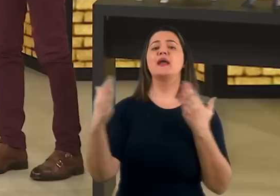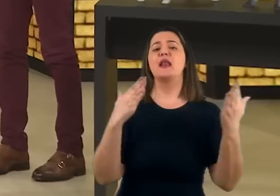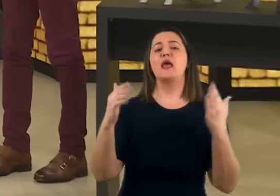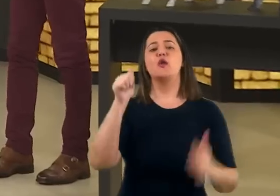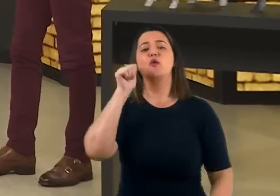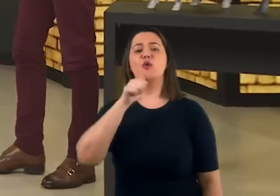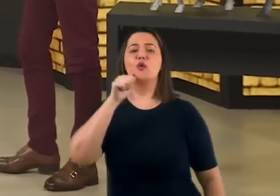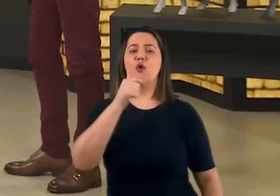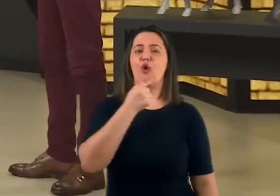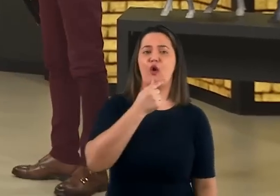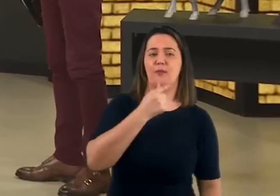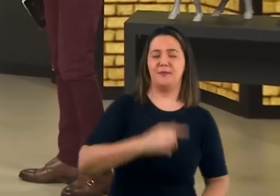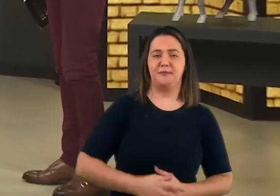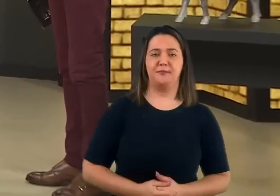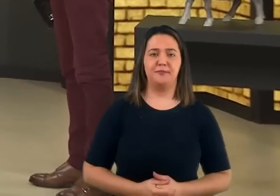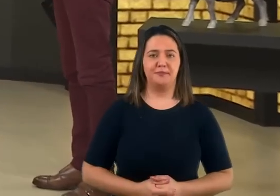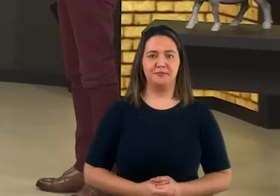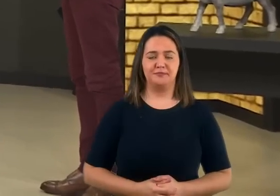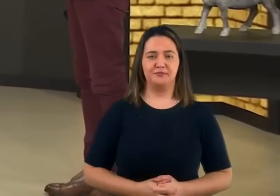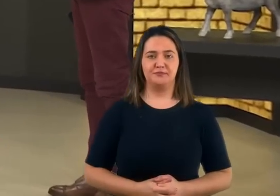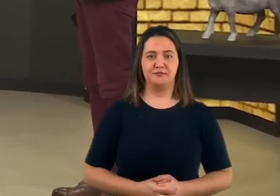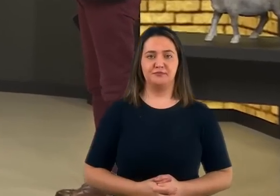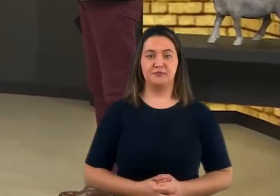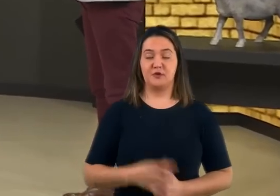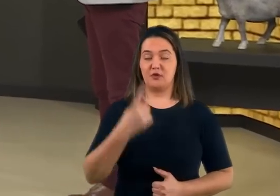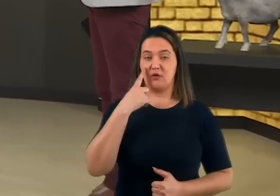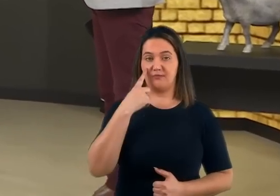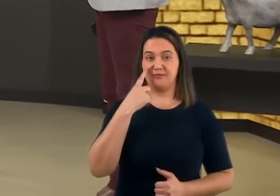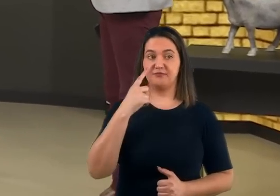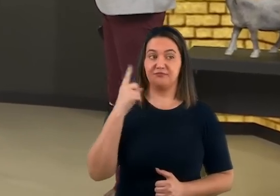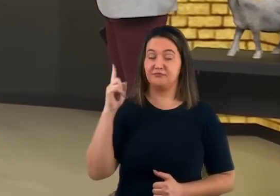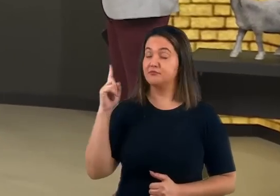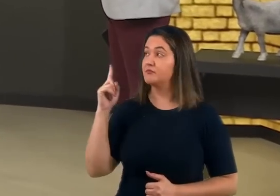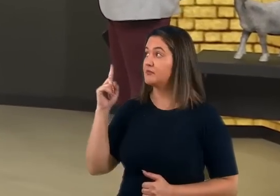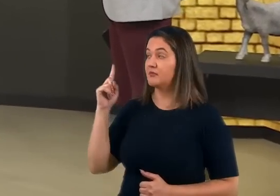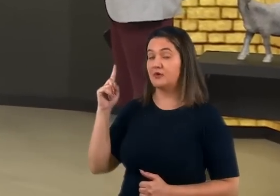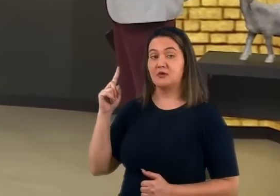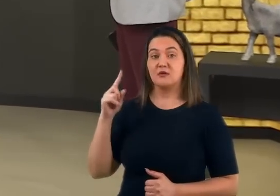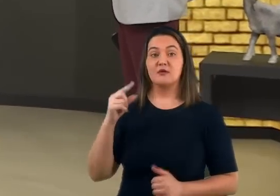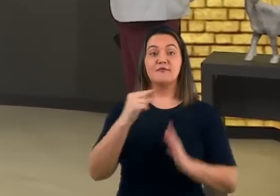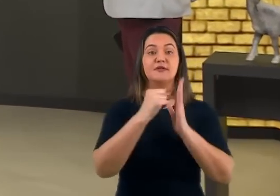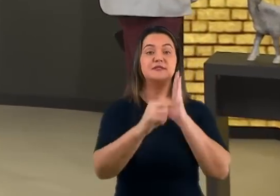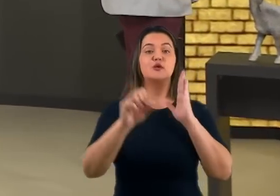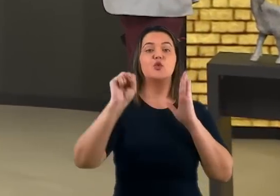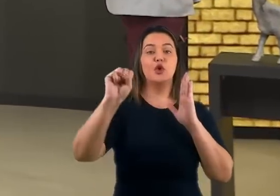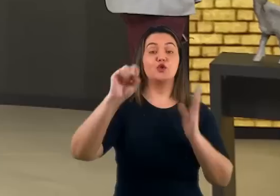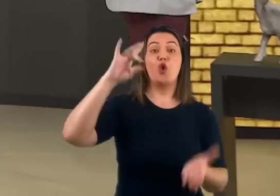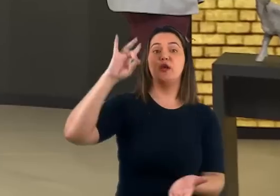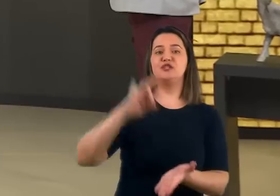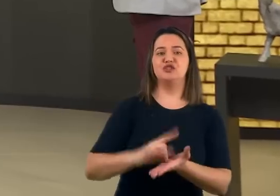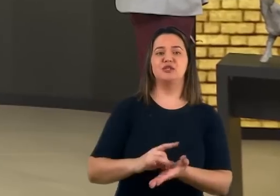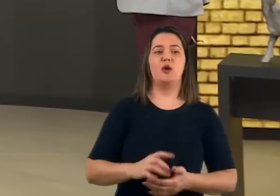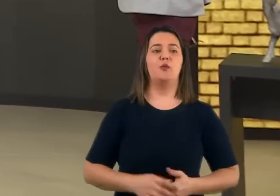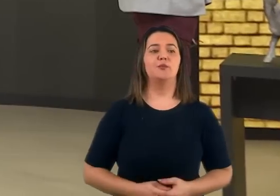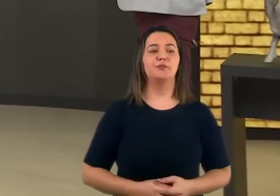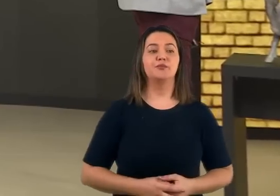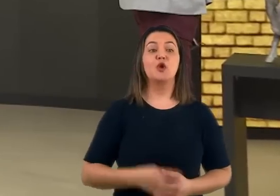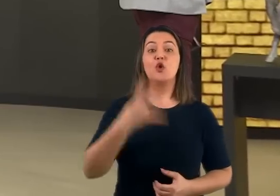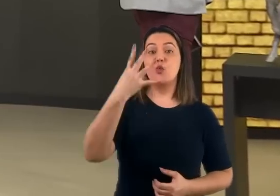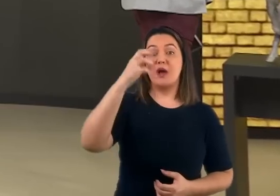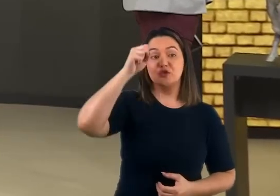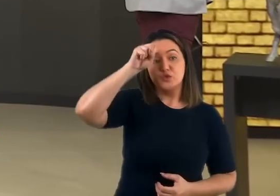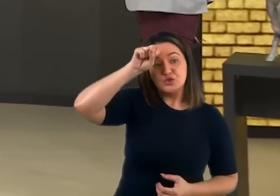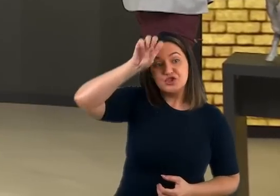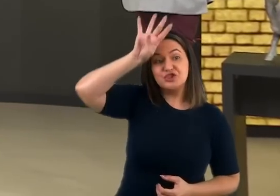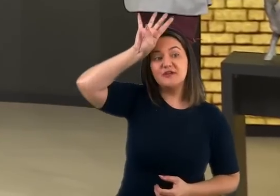na tela e você vai entender. No versículo 8, nós temos assim o texto original. 4 chifres, está